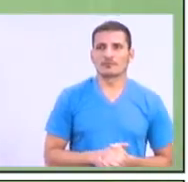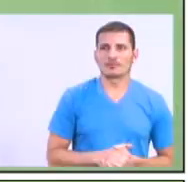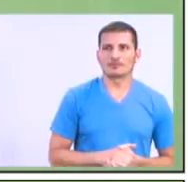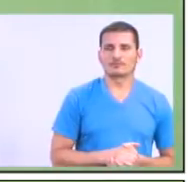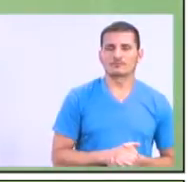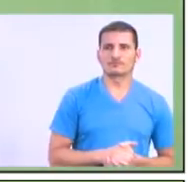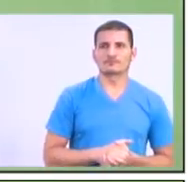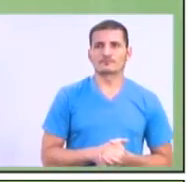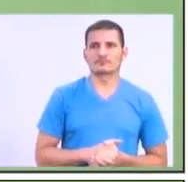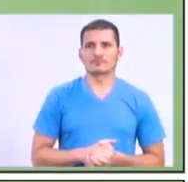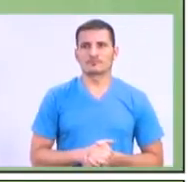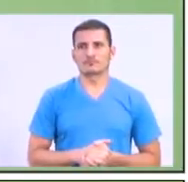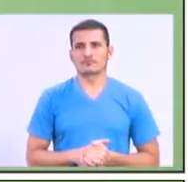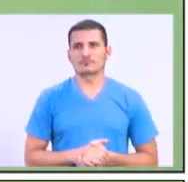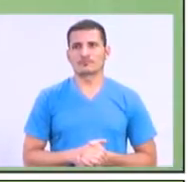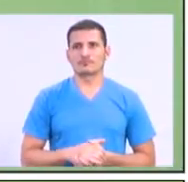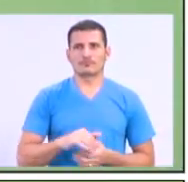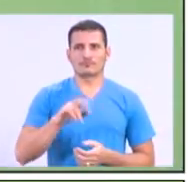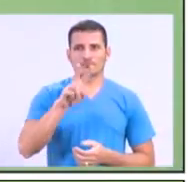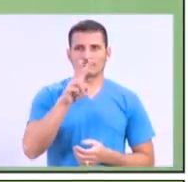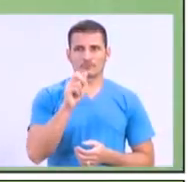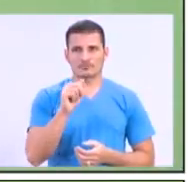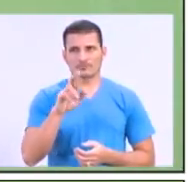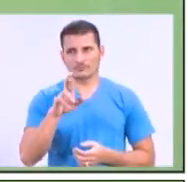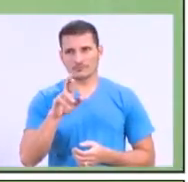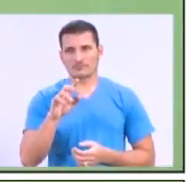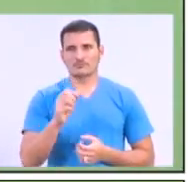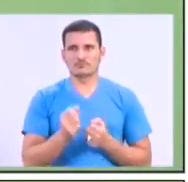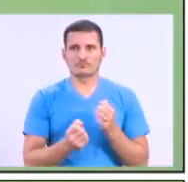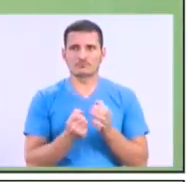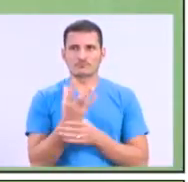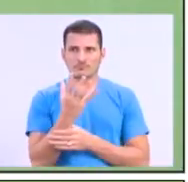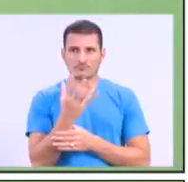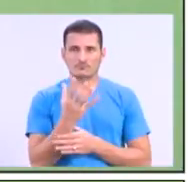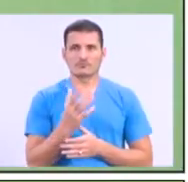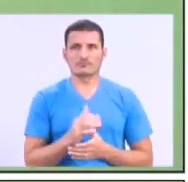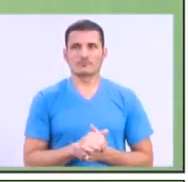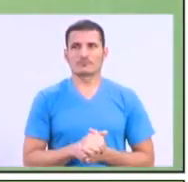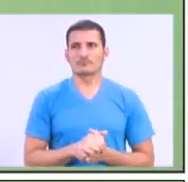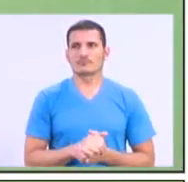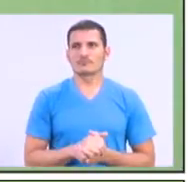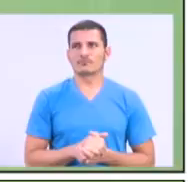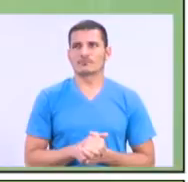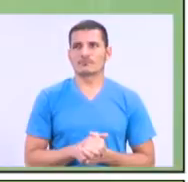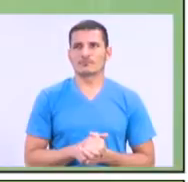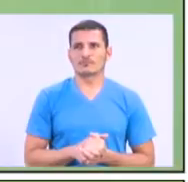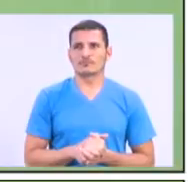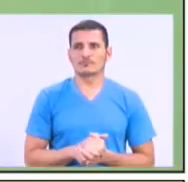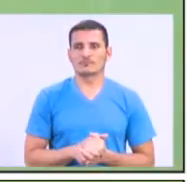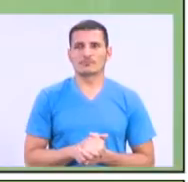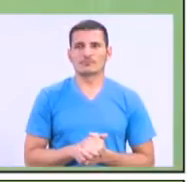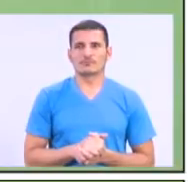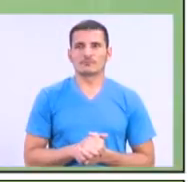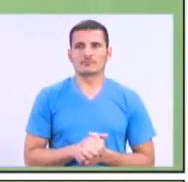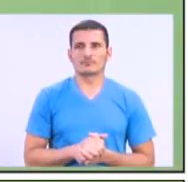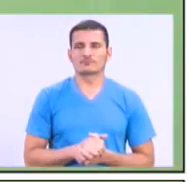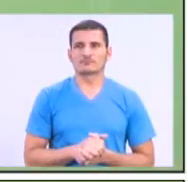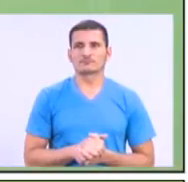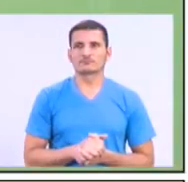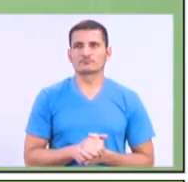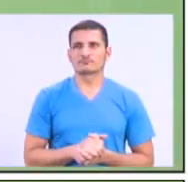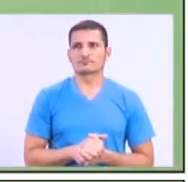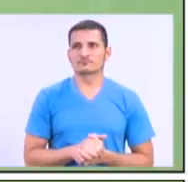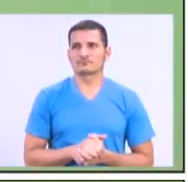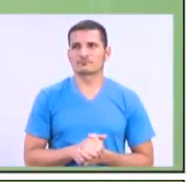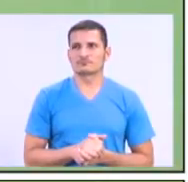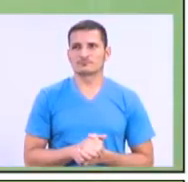Os nomes das variáveis, eles devem ser criados com um cifrão, dólar, como vocês preferirem chamar,